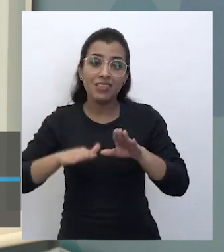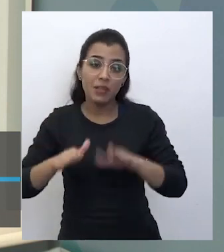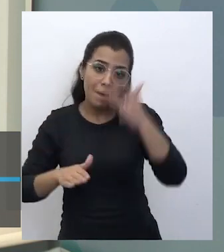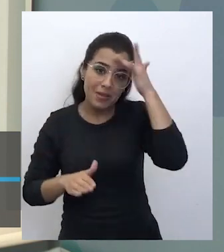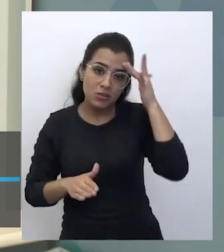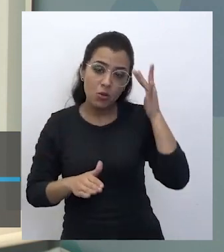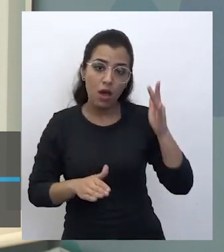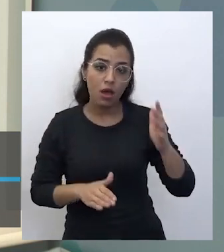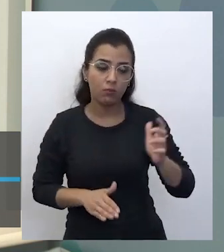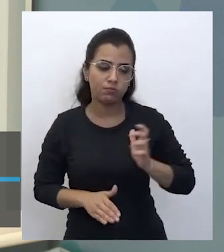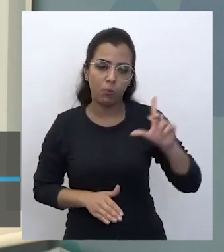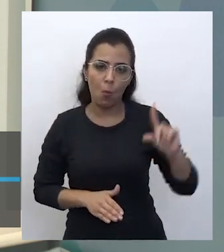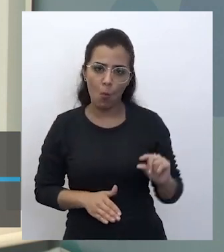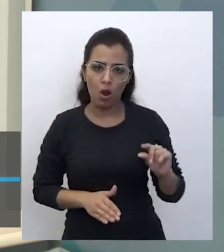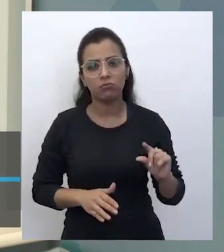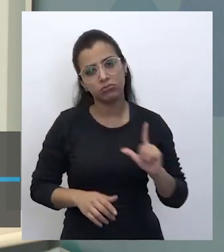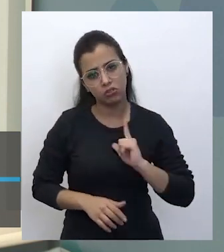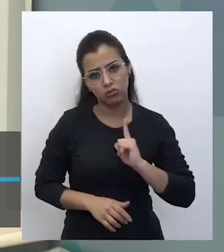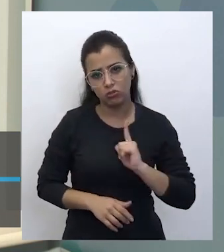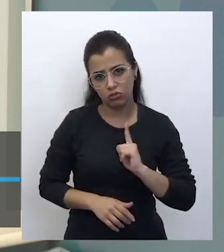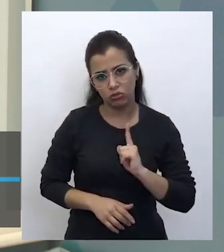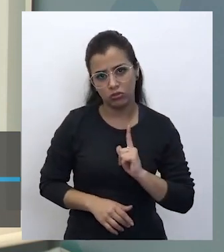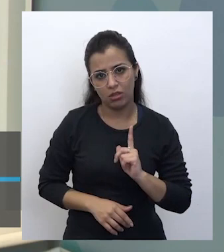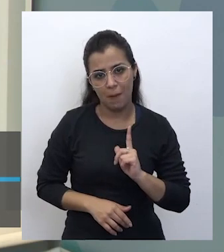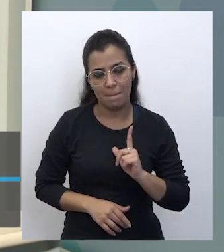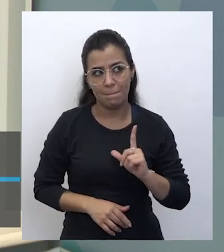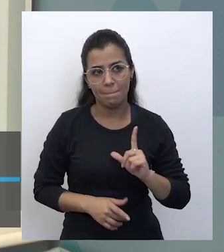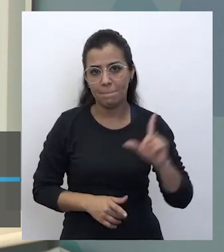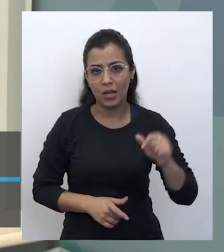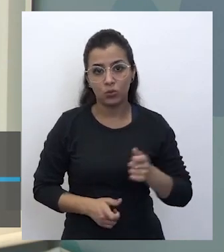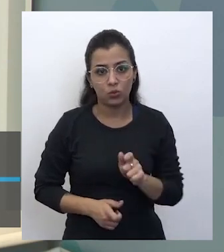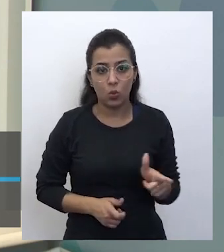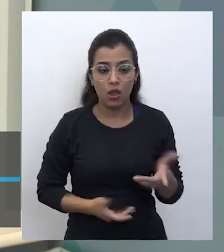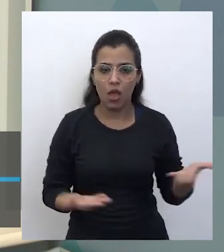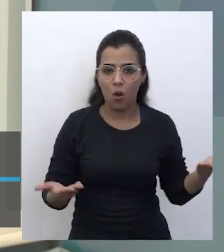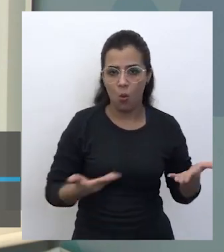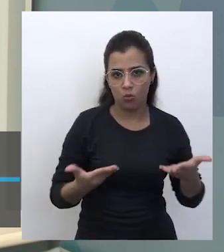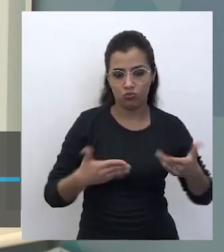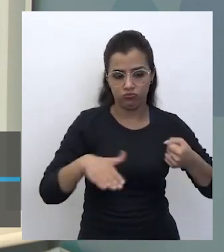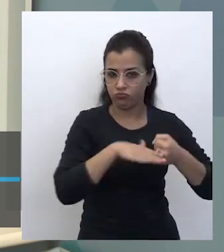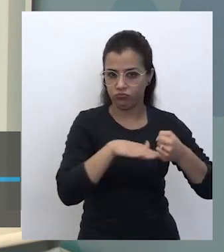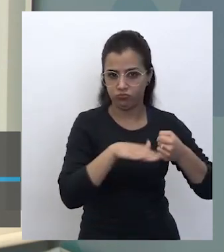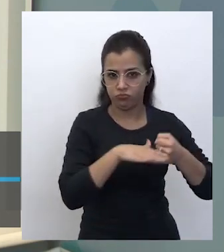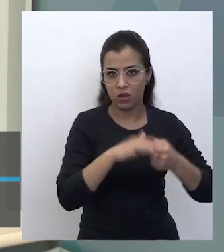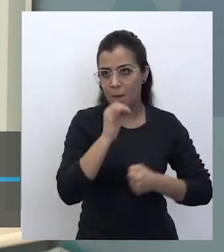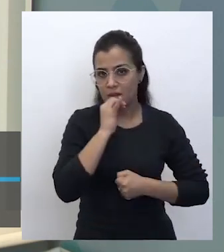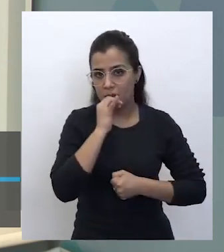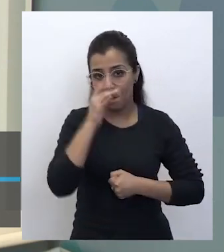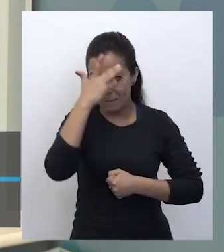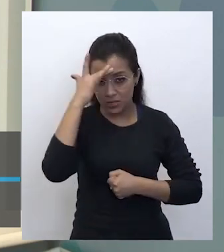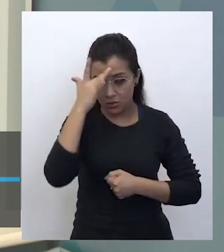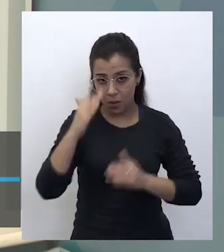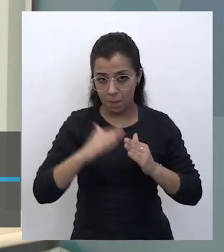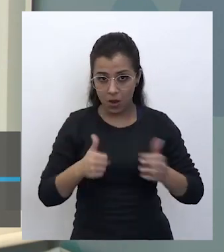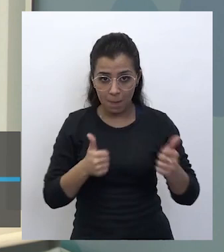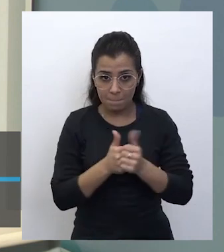maioria das casas de classe média baixa hoje, né? Porque hoje uma pessoa que mora perto do grande centro, ela